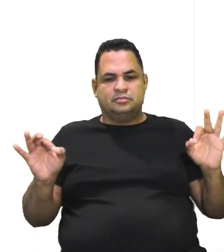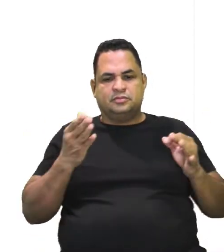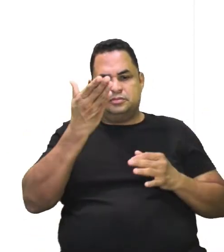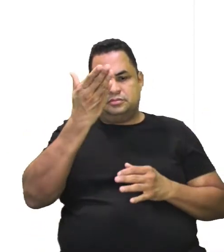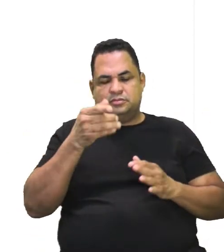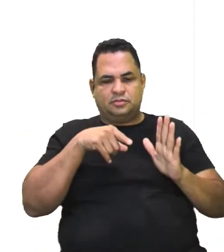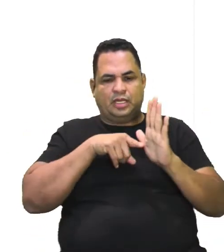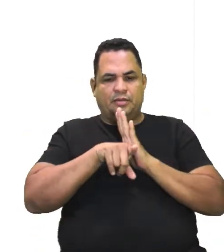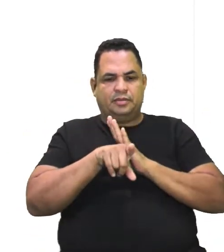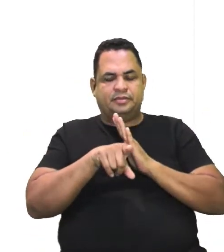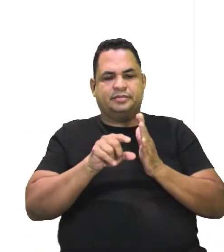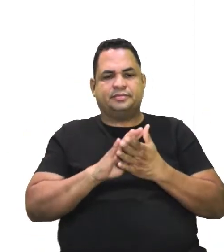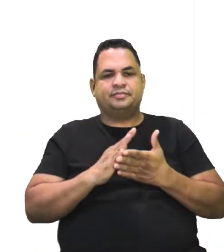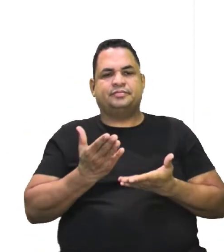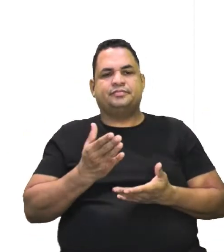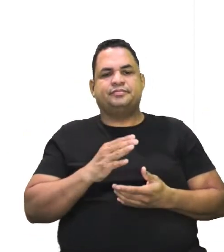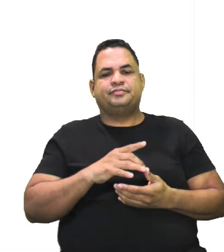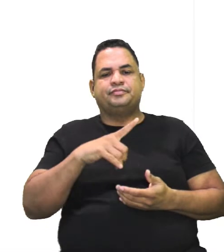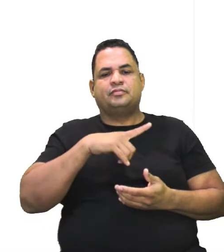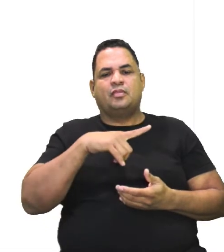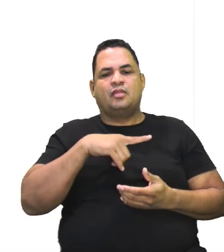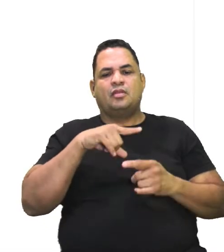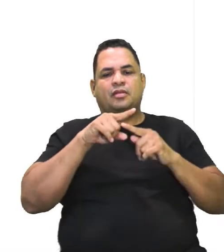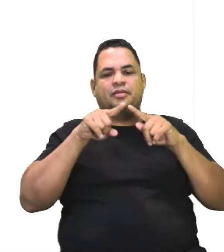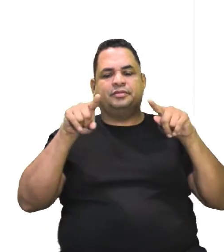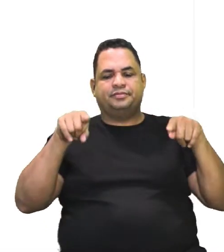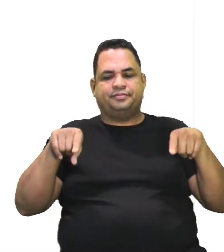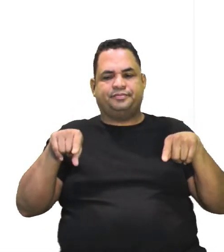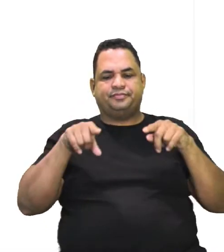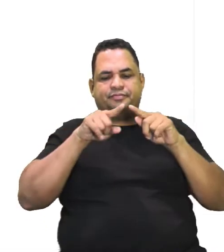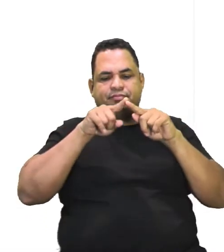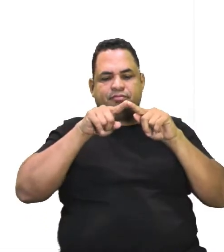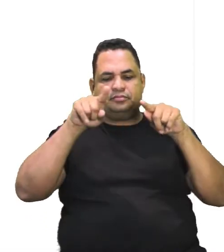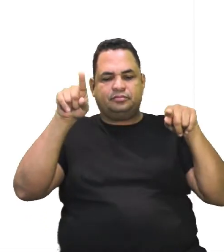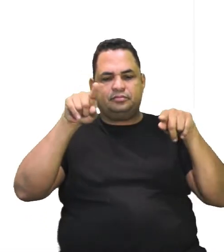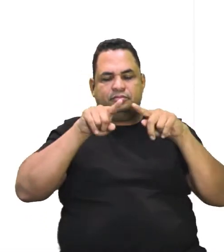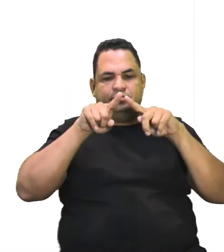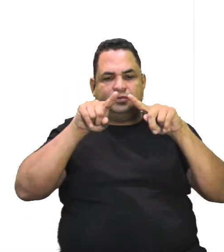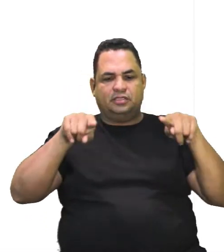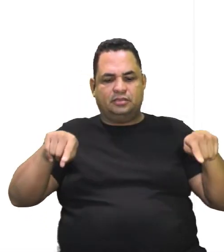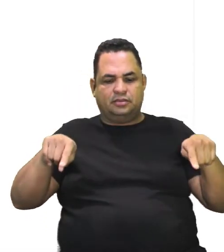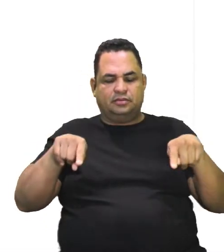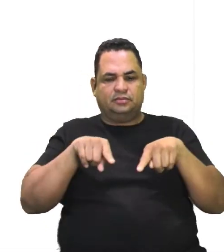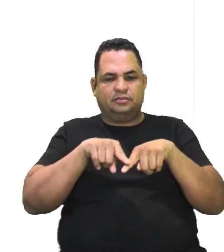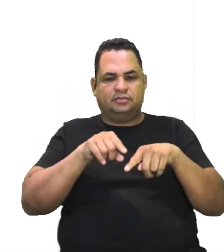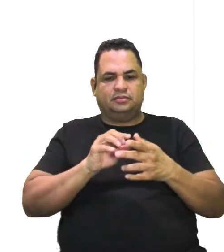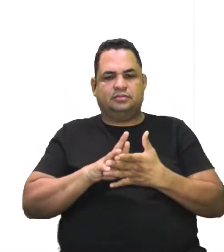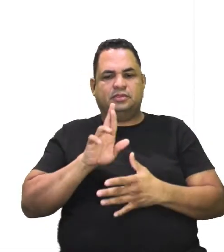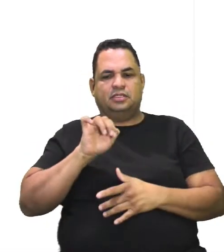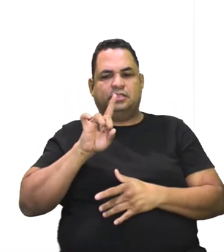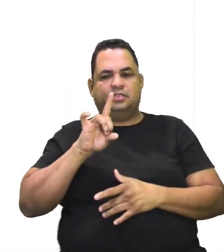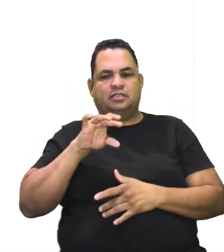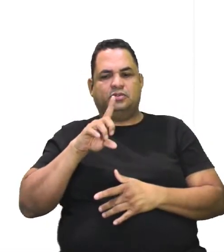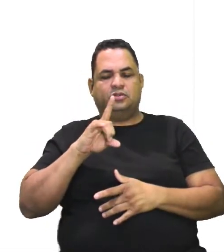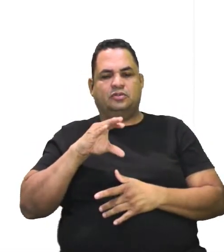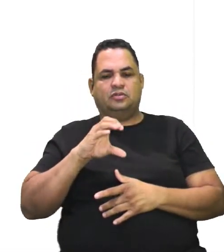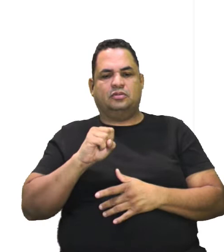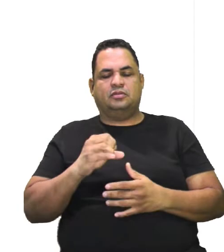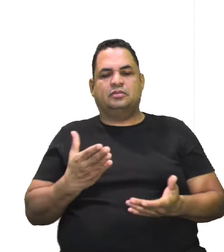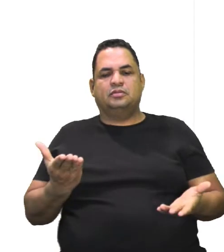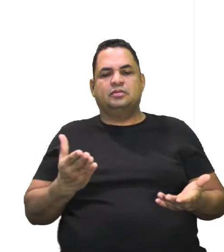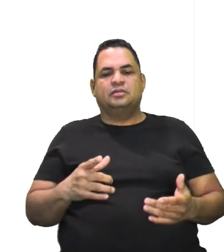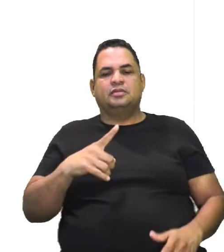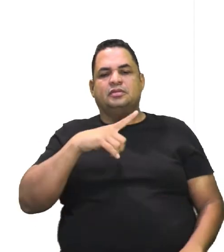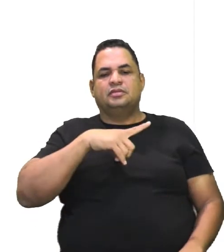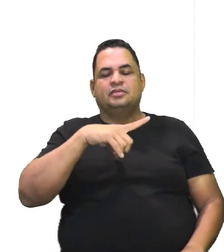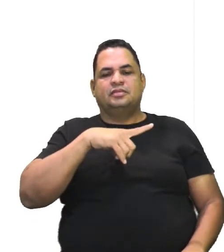que eu quero. Isso. E aqui eu também tenho um triângulo retângulo. Agora sim. Agora sim. Ternas pitagóricas. Agora sim,